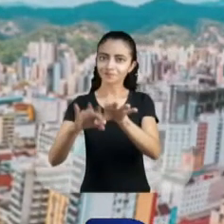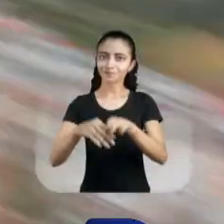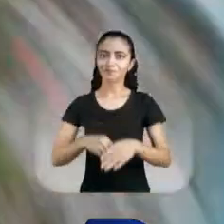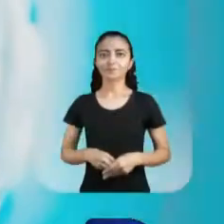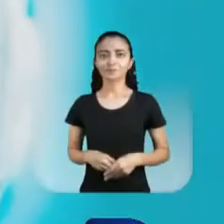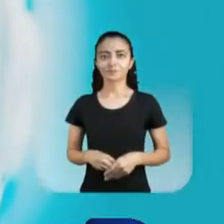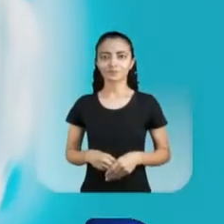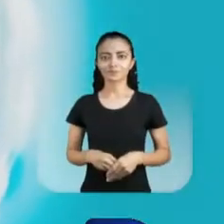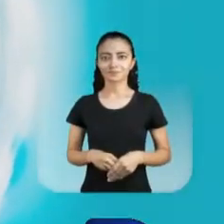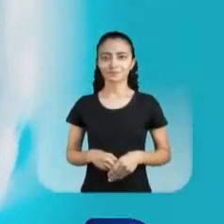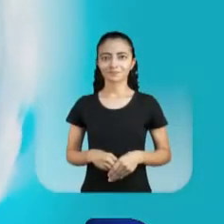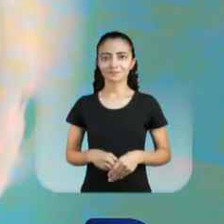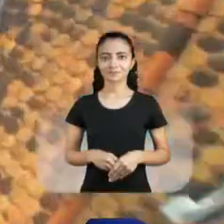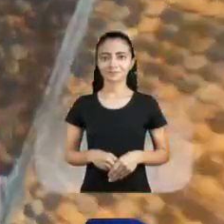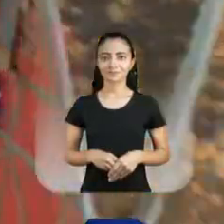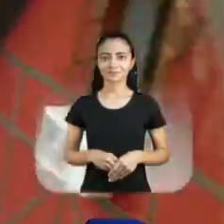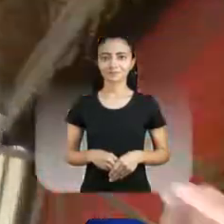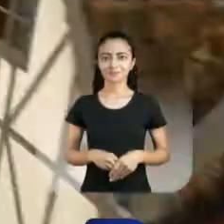Nossa